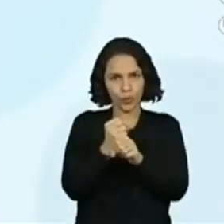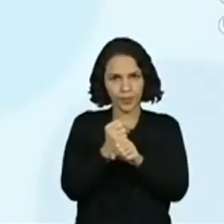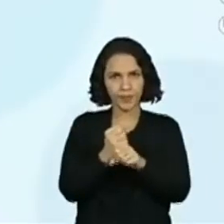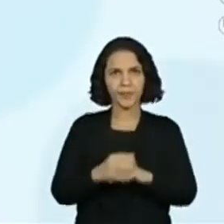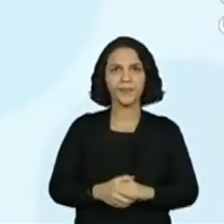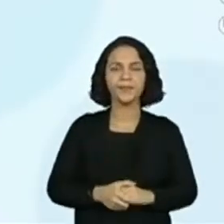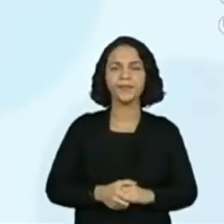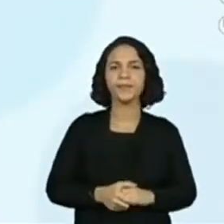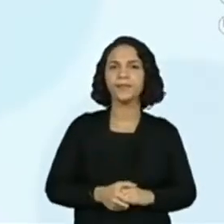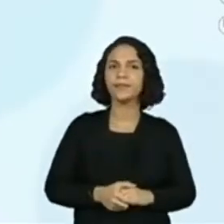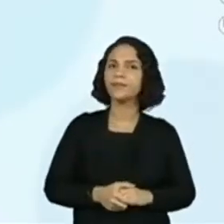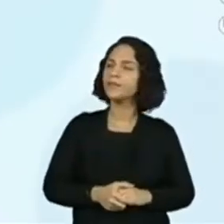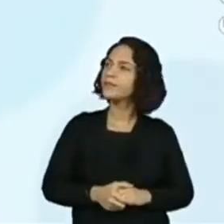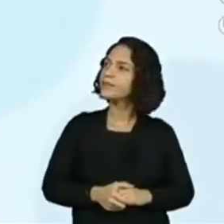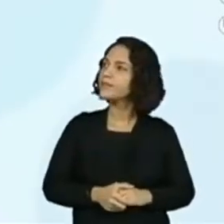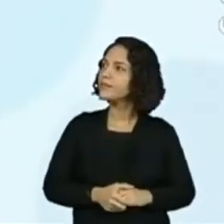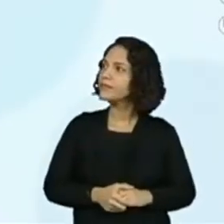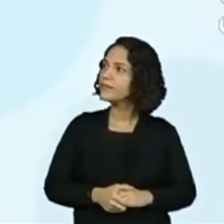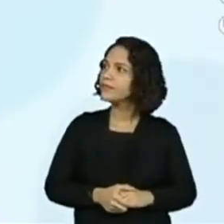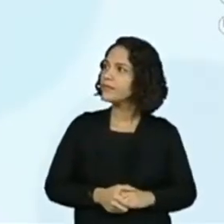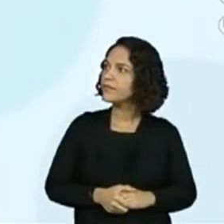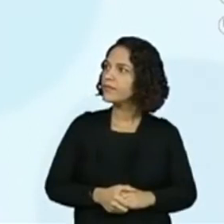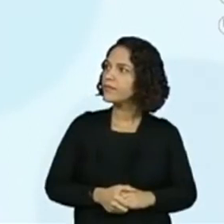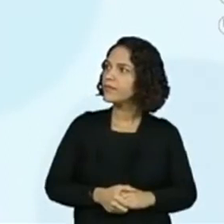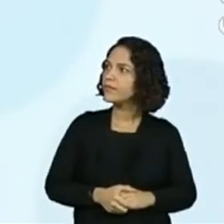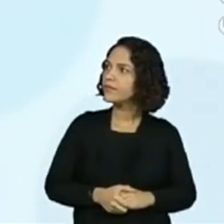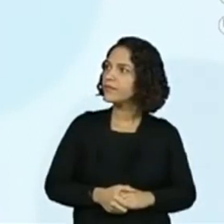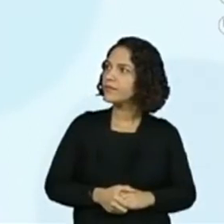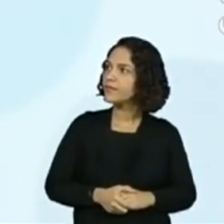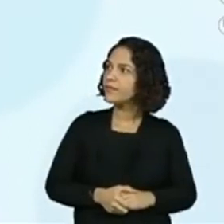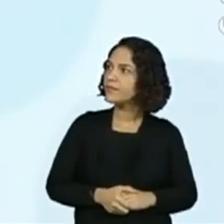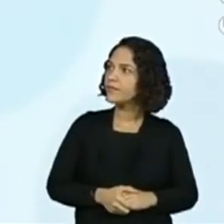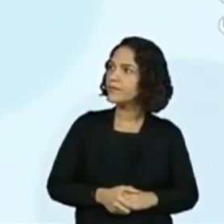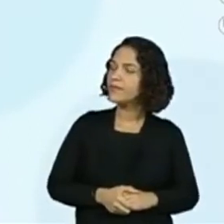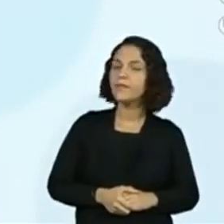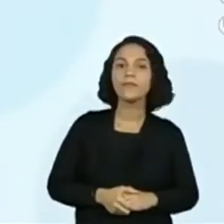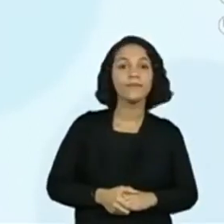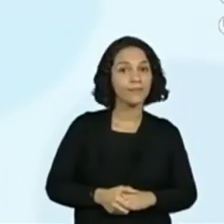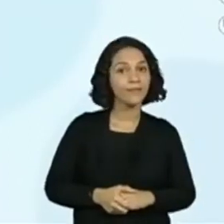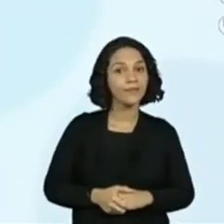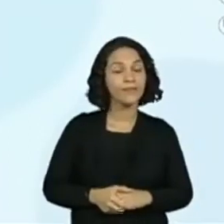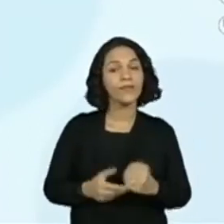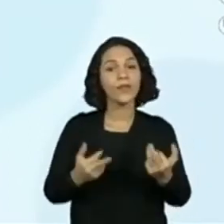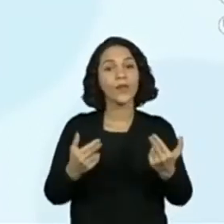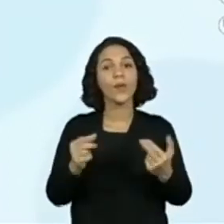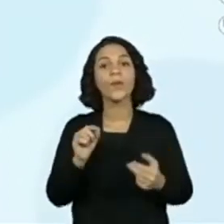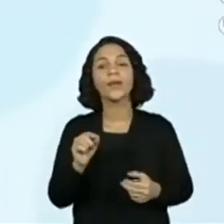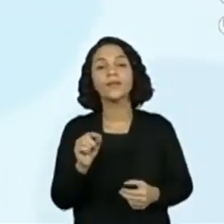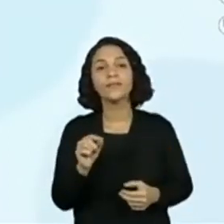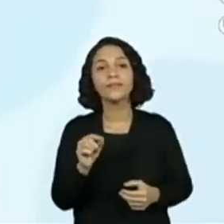Então, 60 mais 18 é o mesmo que